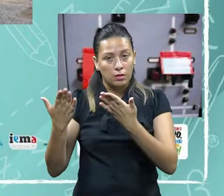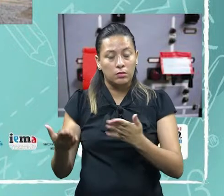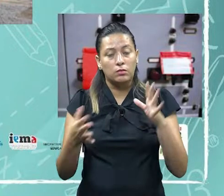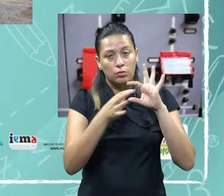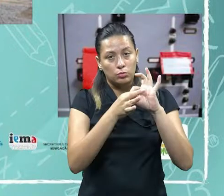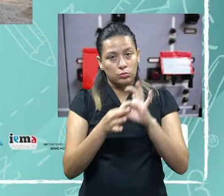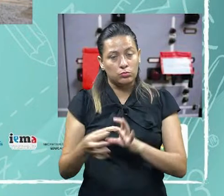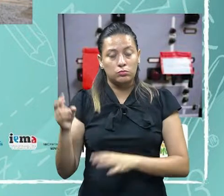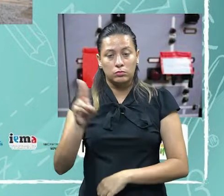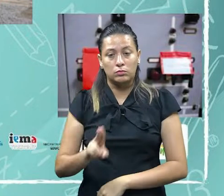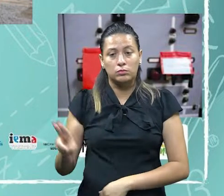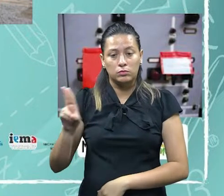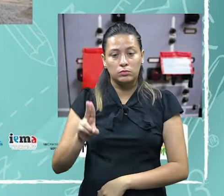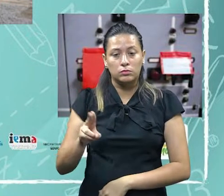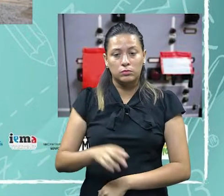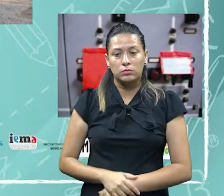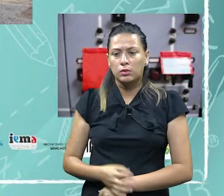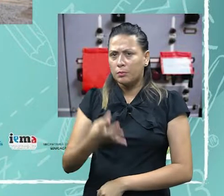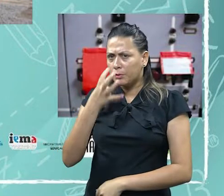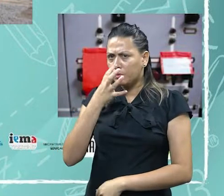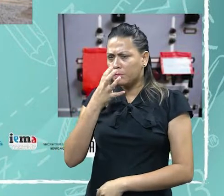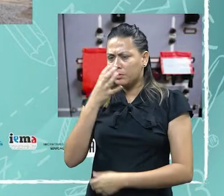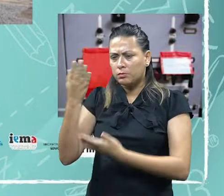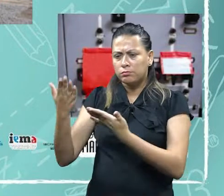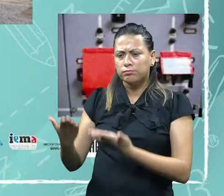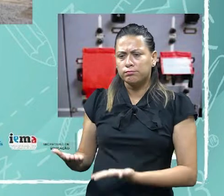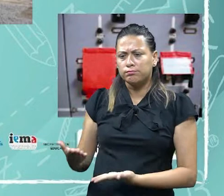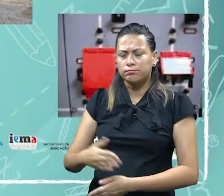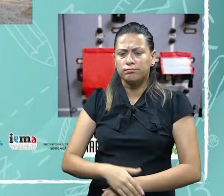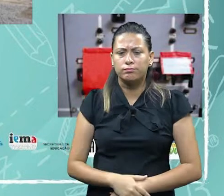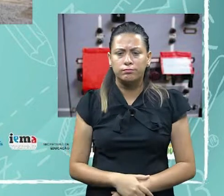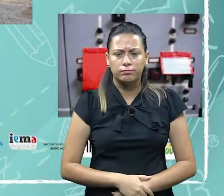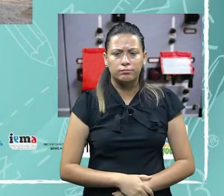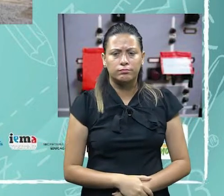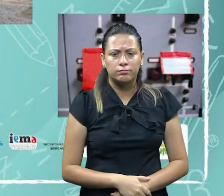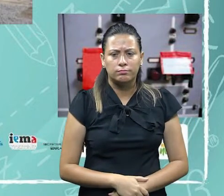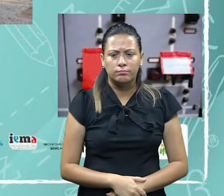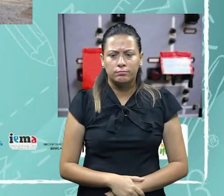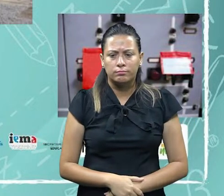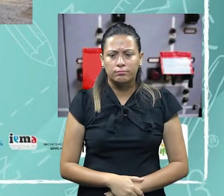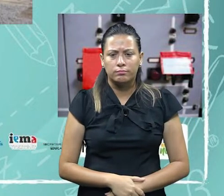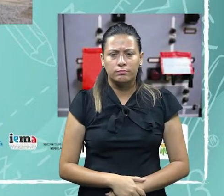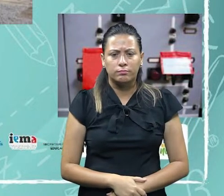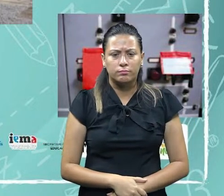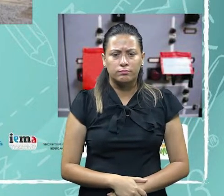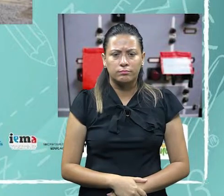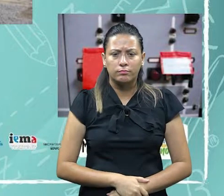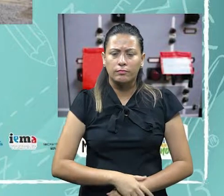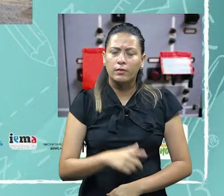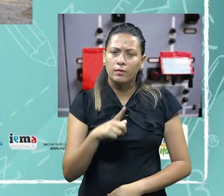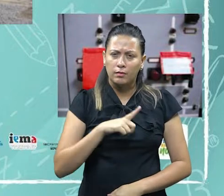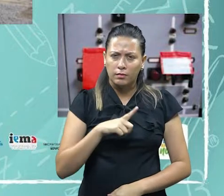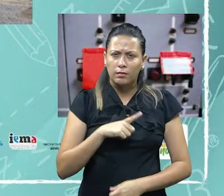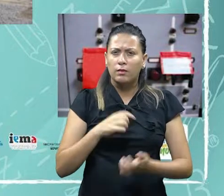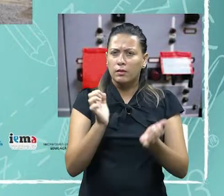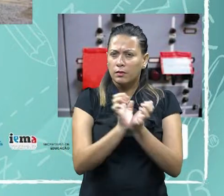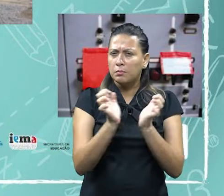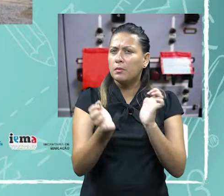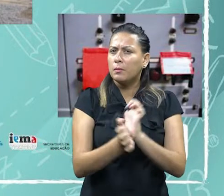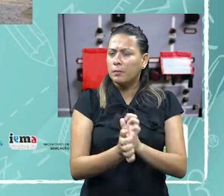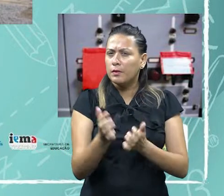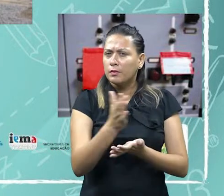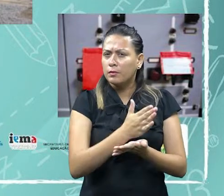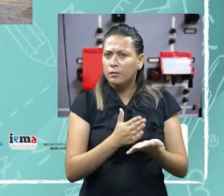utilizar e você pode observar nos slides que nós temos alguns